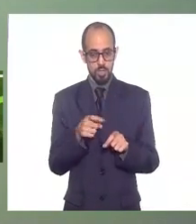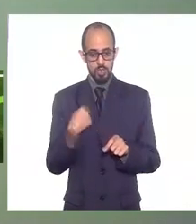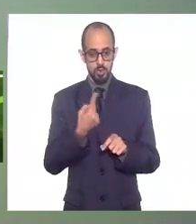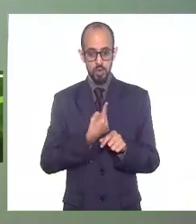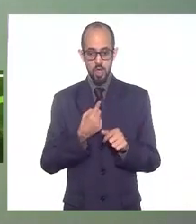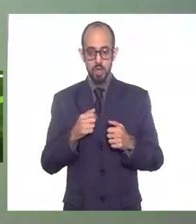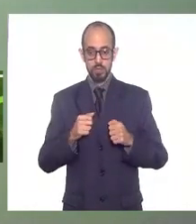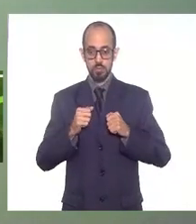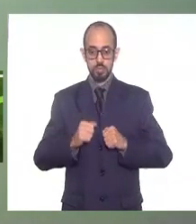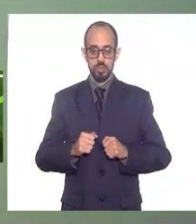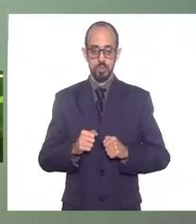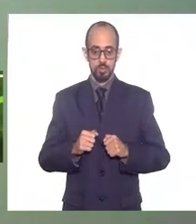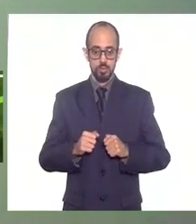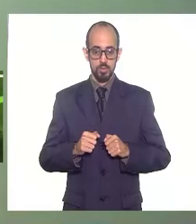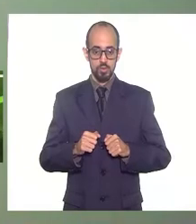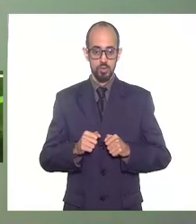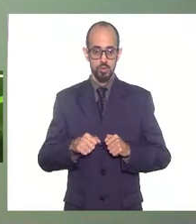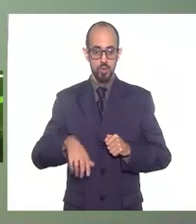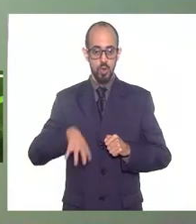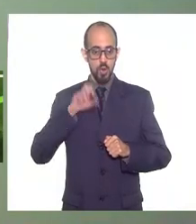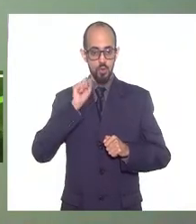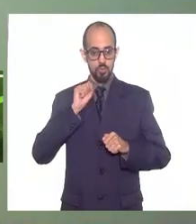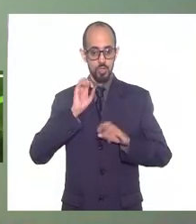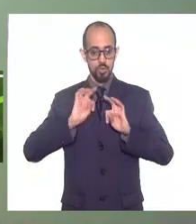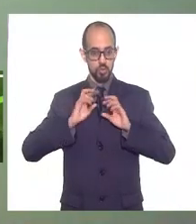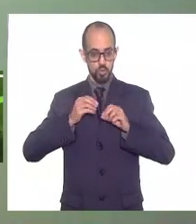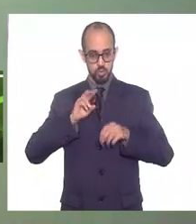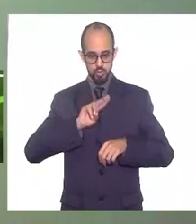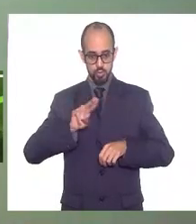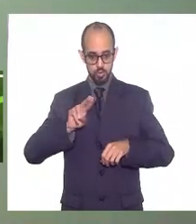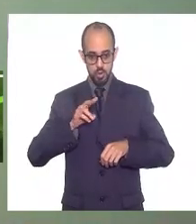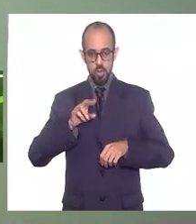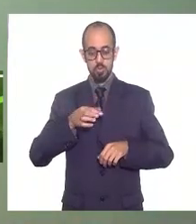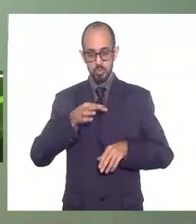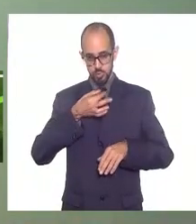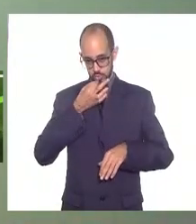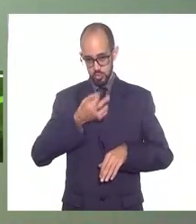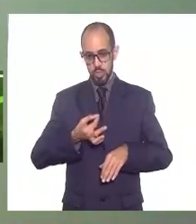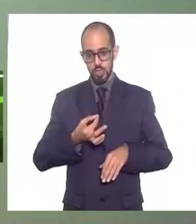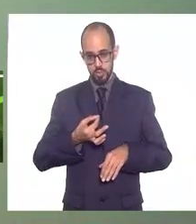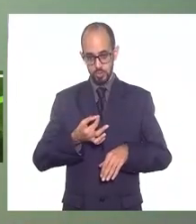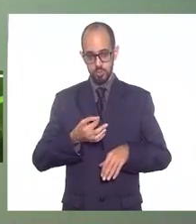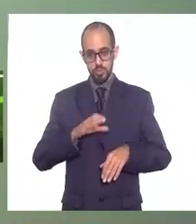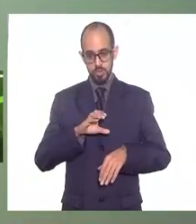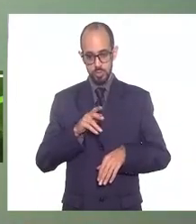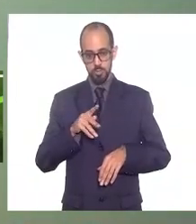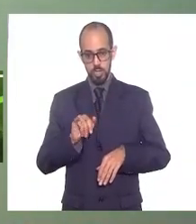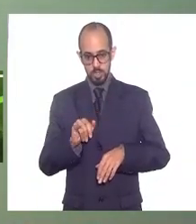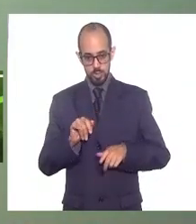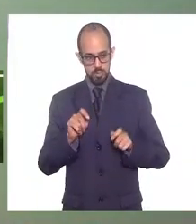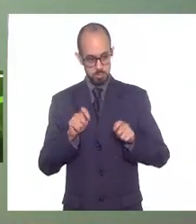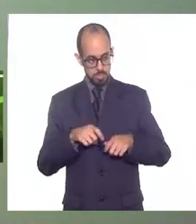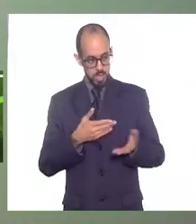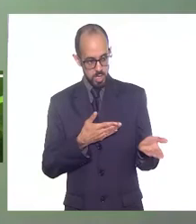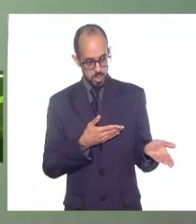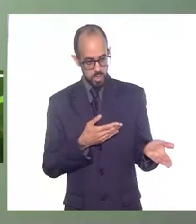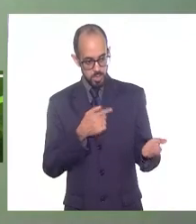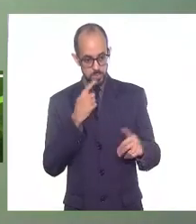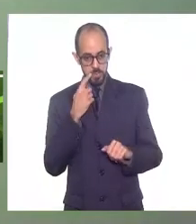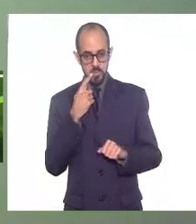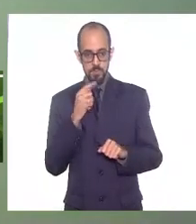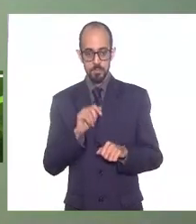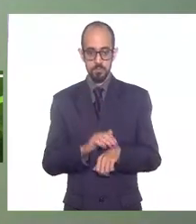né, ouvir todos os nomes indicados pelos parlamentares que integram o CPI. É possível?